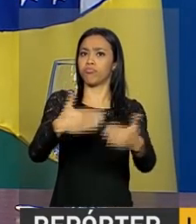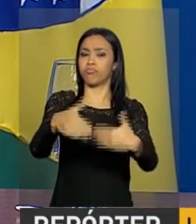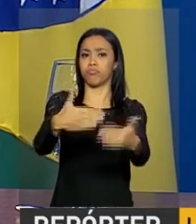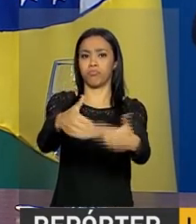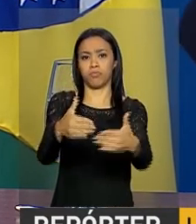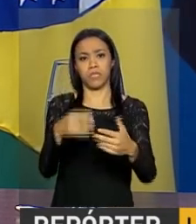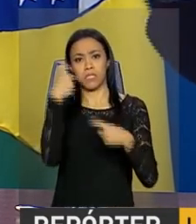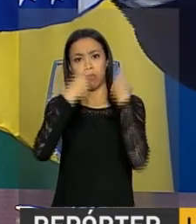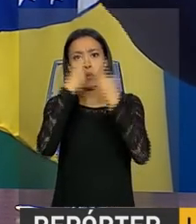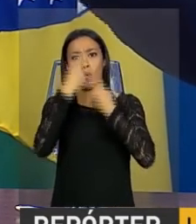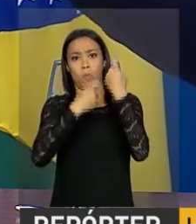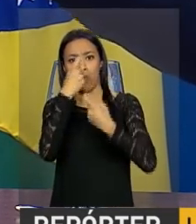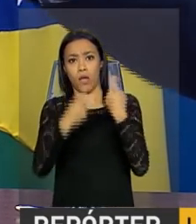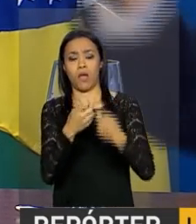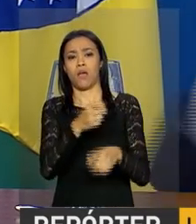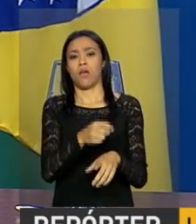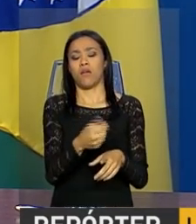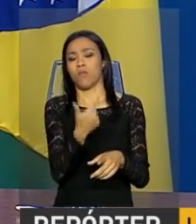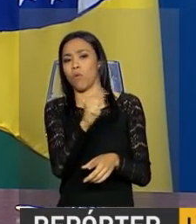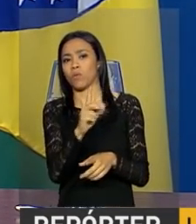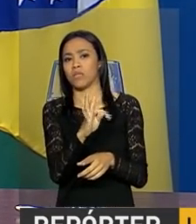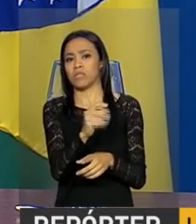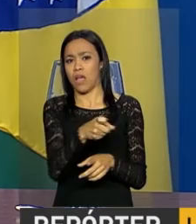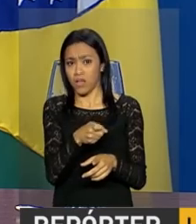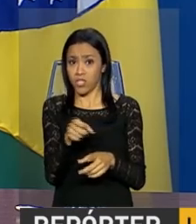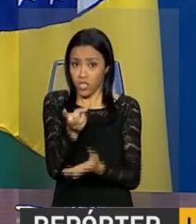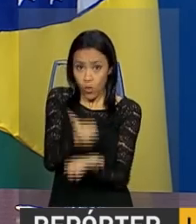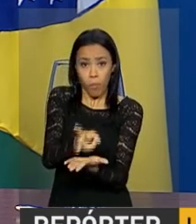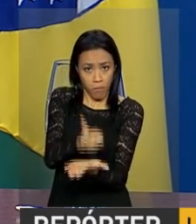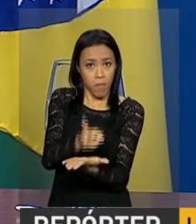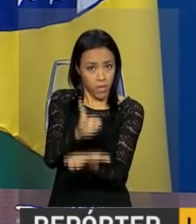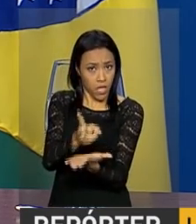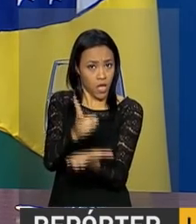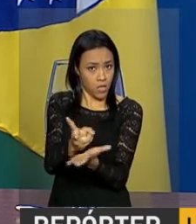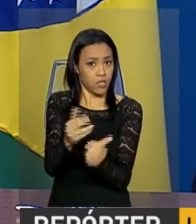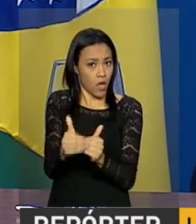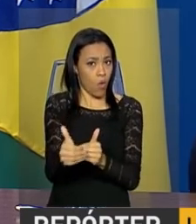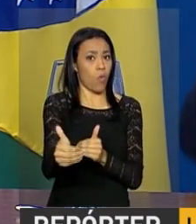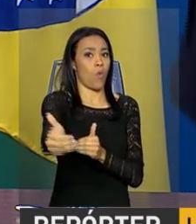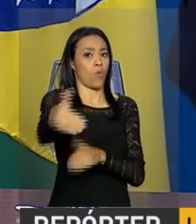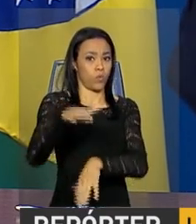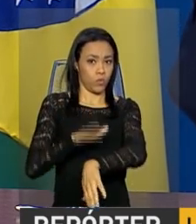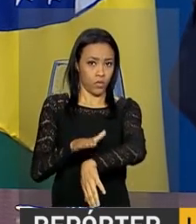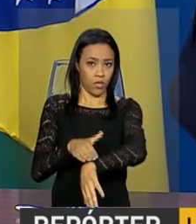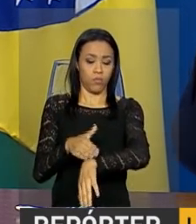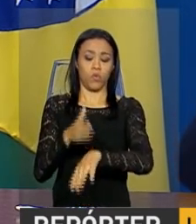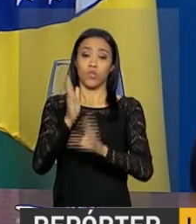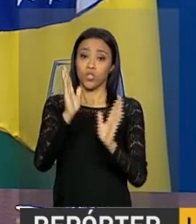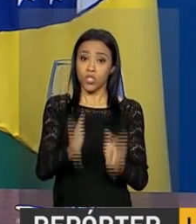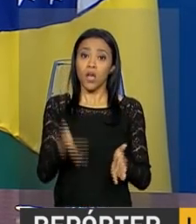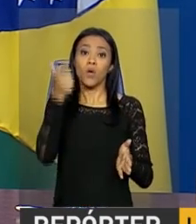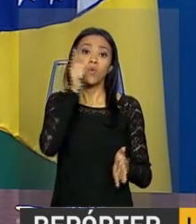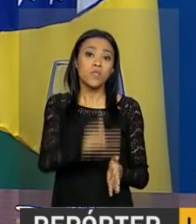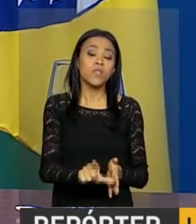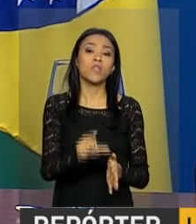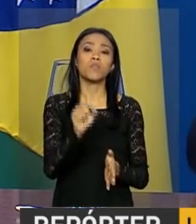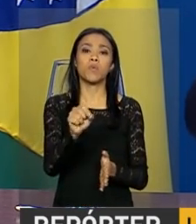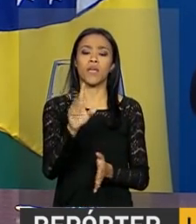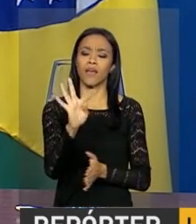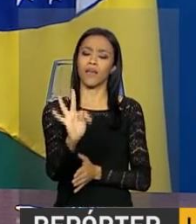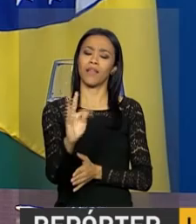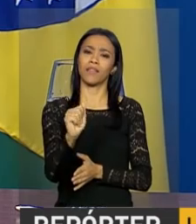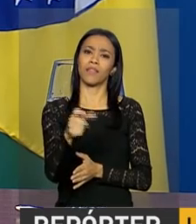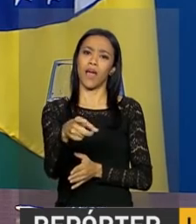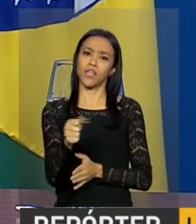etc. É uma taxa de crescimento que prevalece eh em média ao longo do tempo. Nós já chegamos a atingir eh taxas